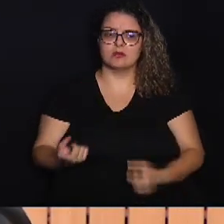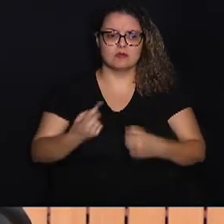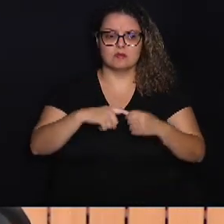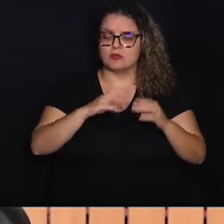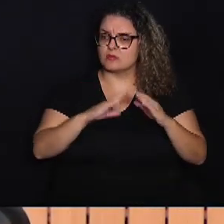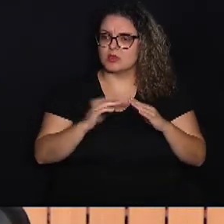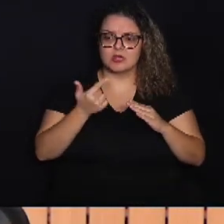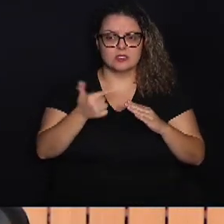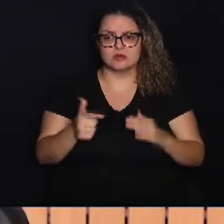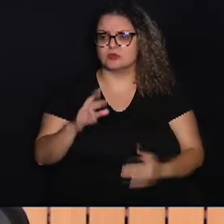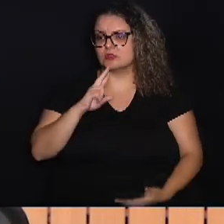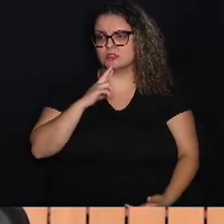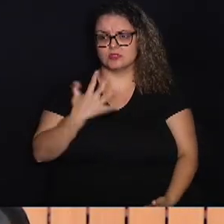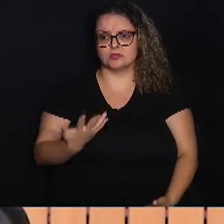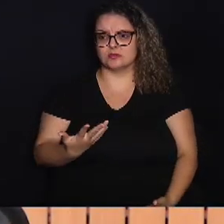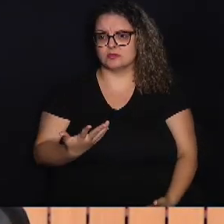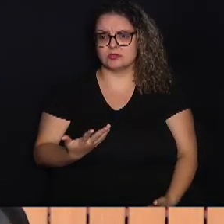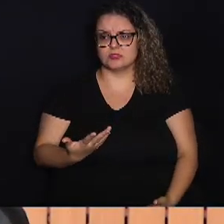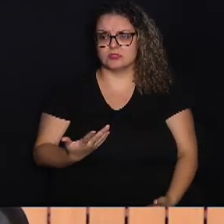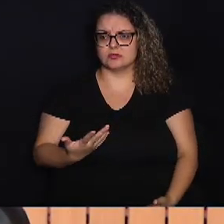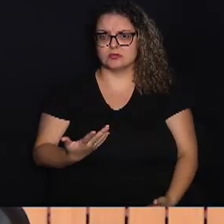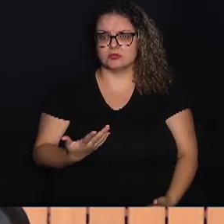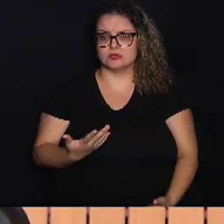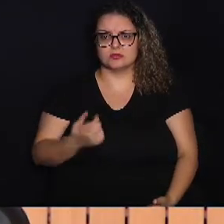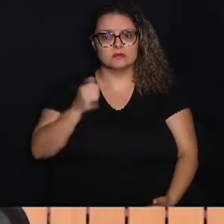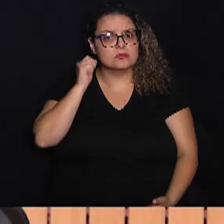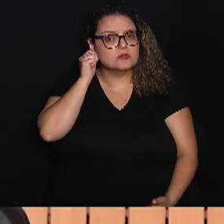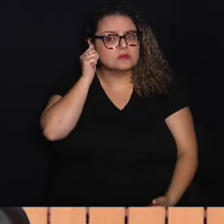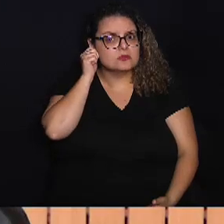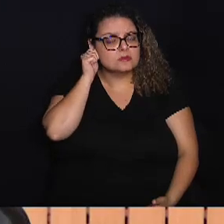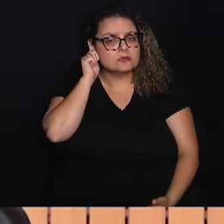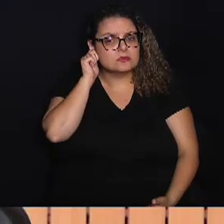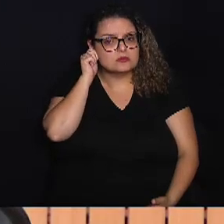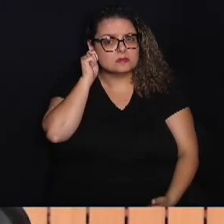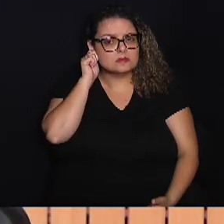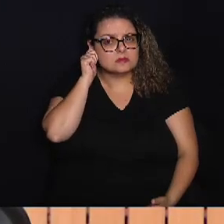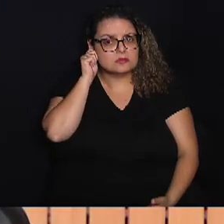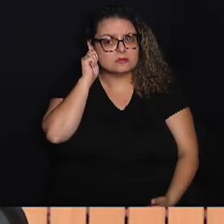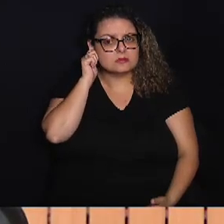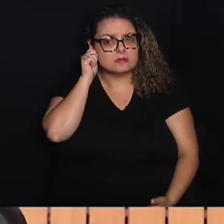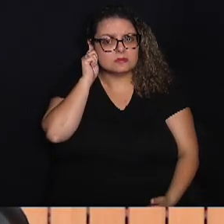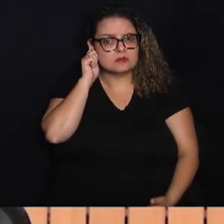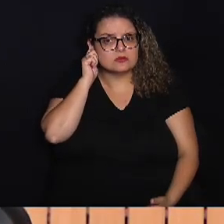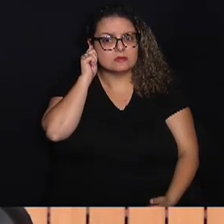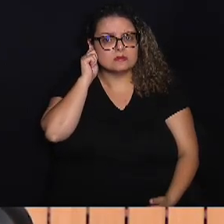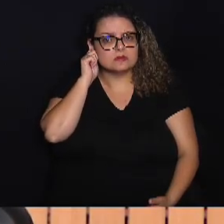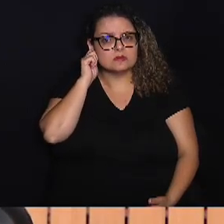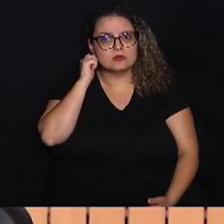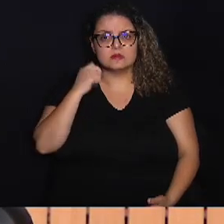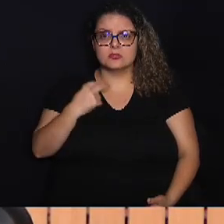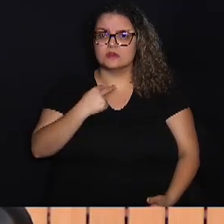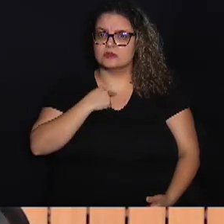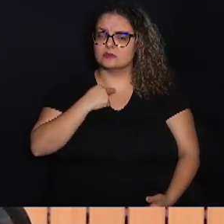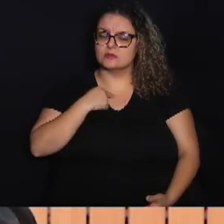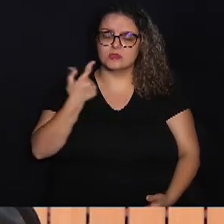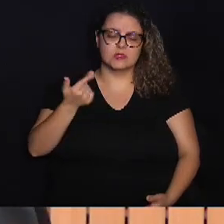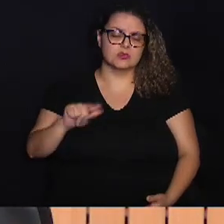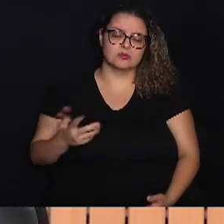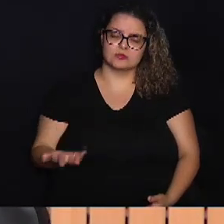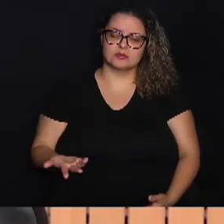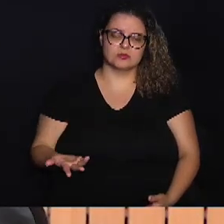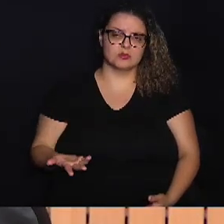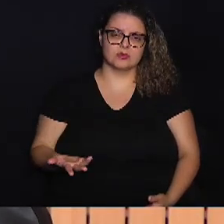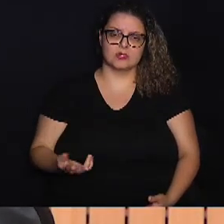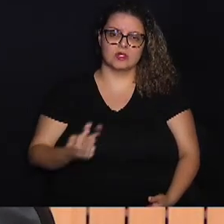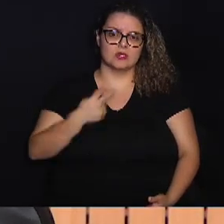casa sem ter o atendimento sem ter a solução isso não pode prosperar isso não